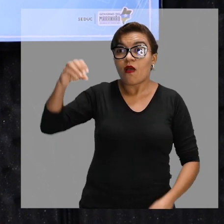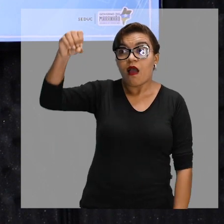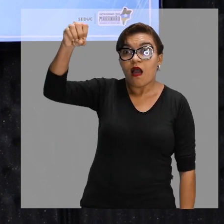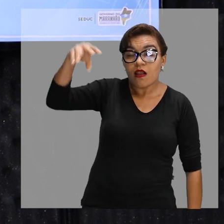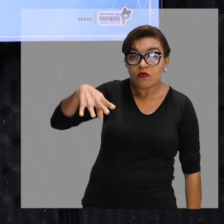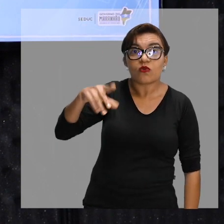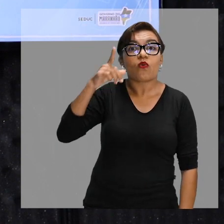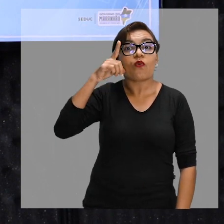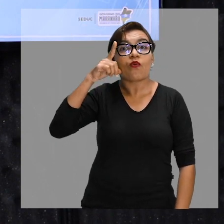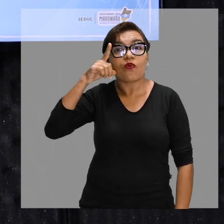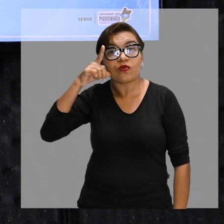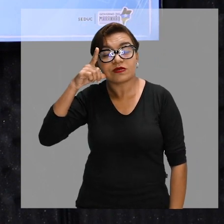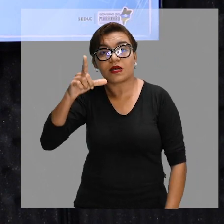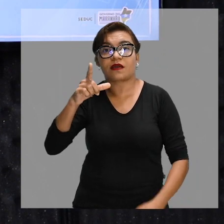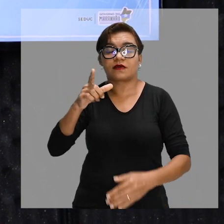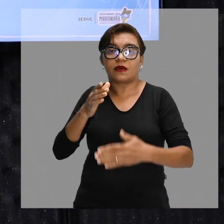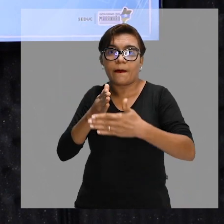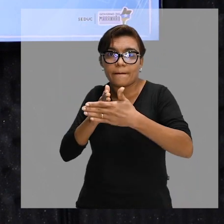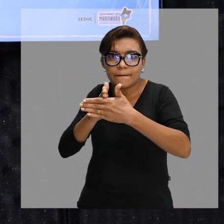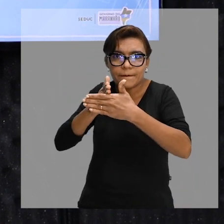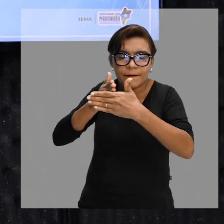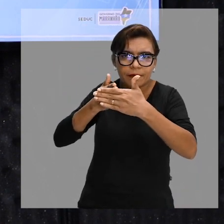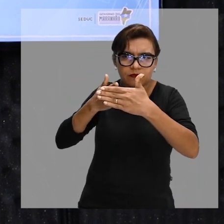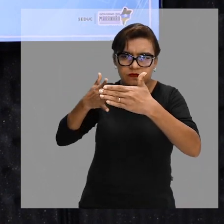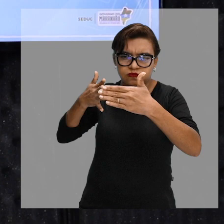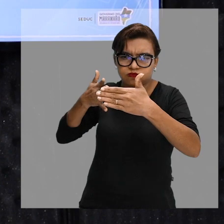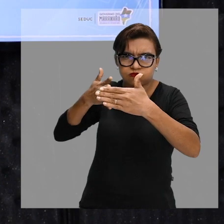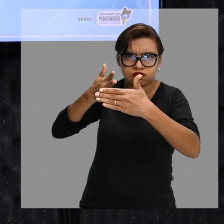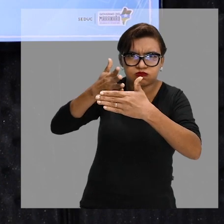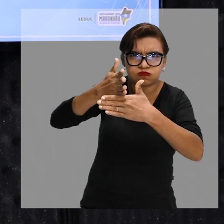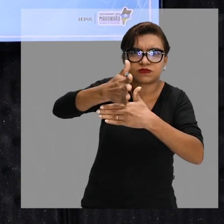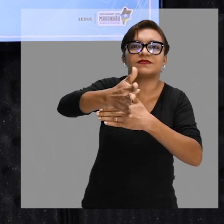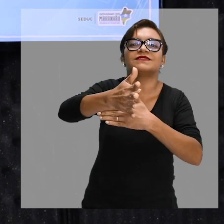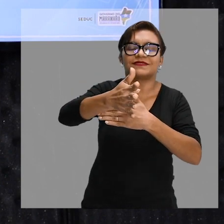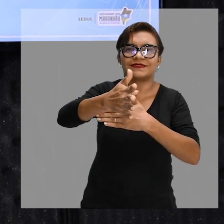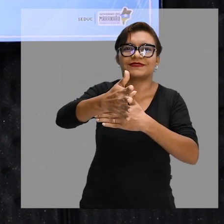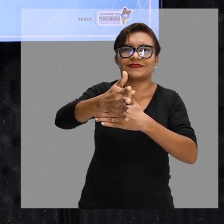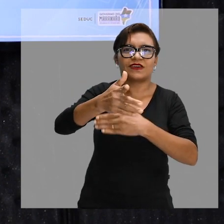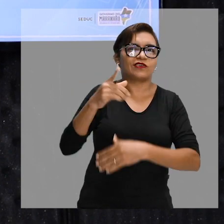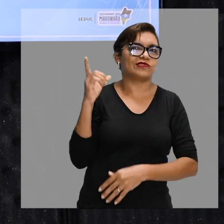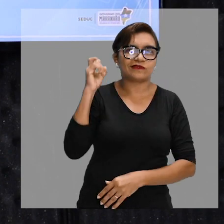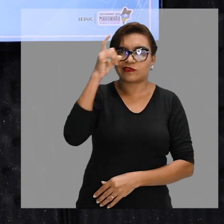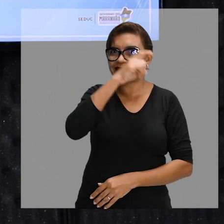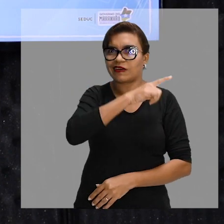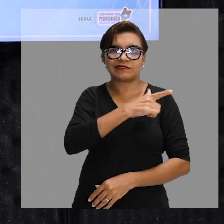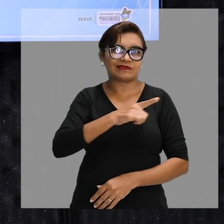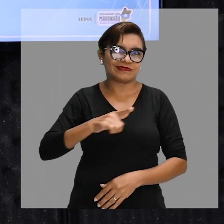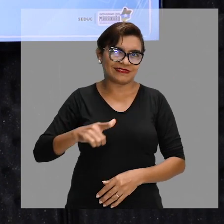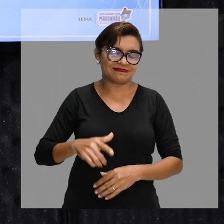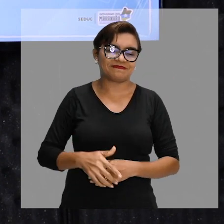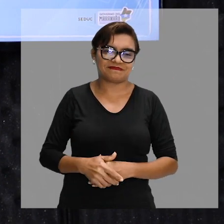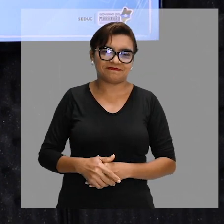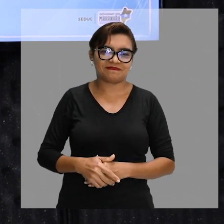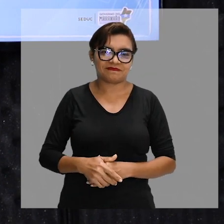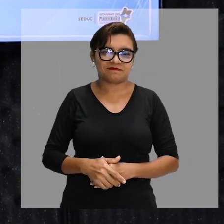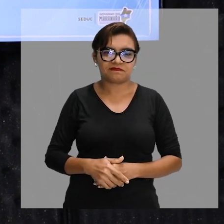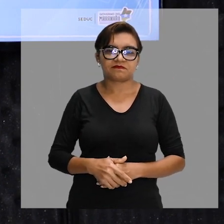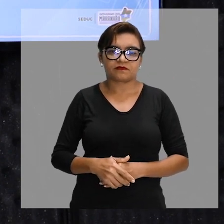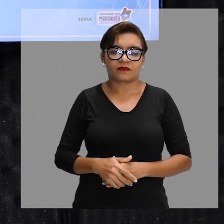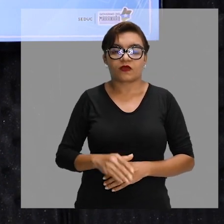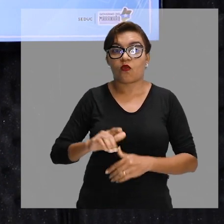eles conseguem passar do ambiente externo para o interno sem ter dificuldades nenhuma, certo? Então, esse é o meio transparente. O